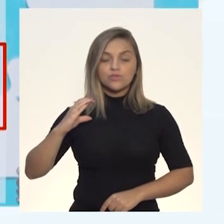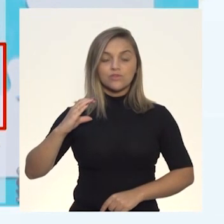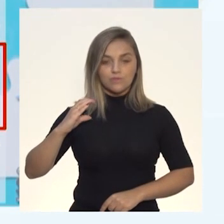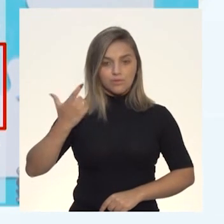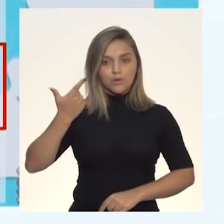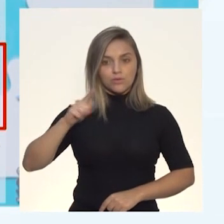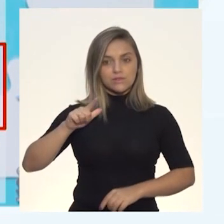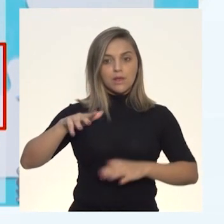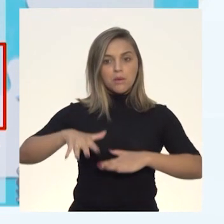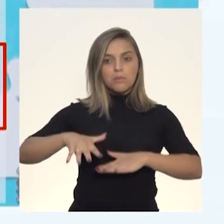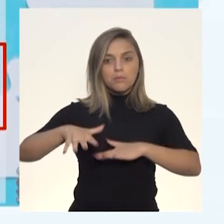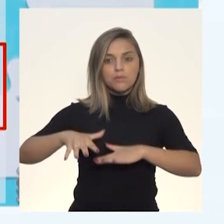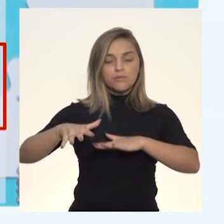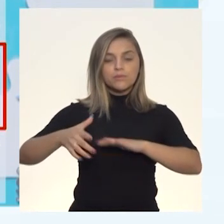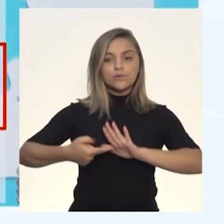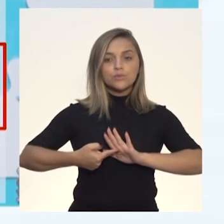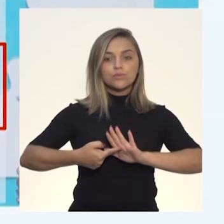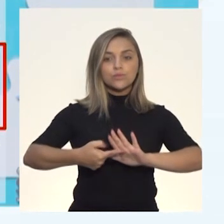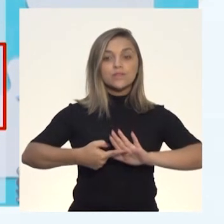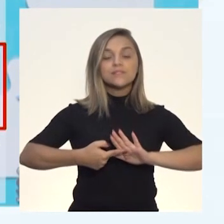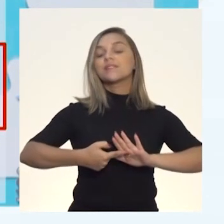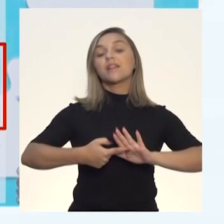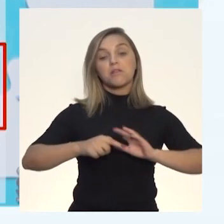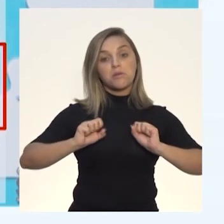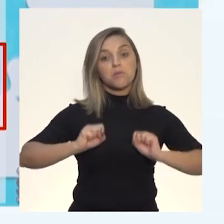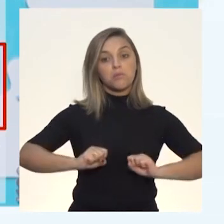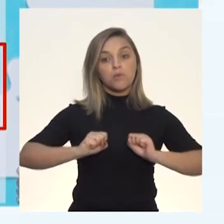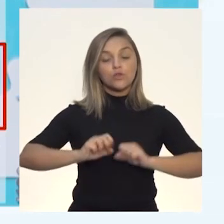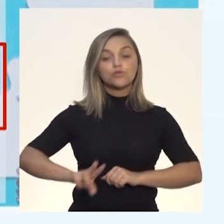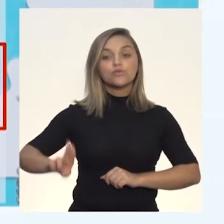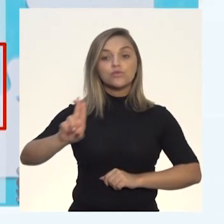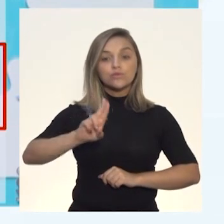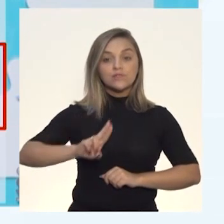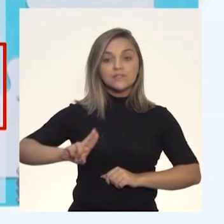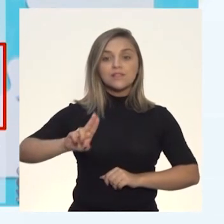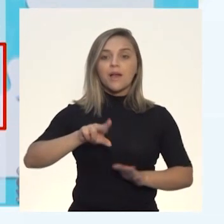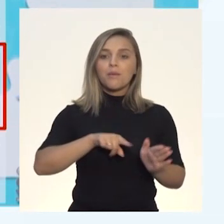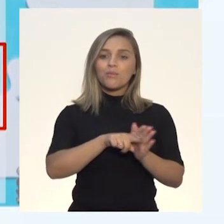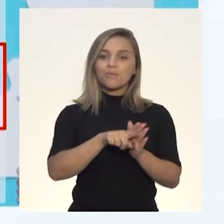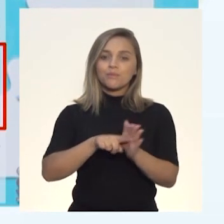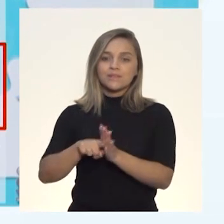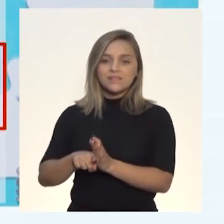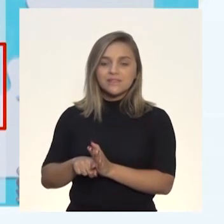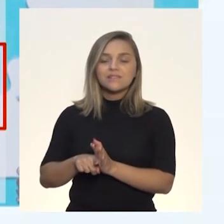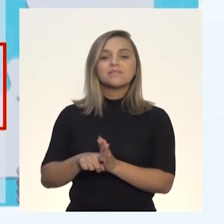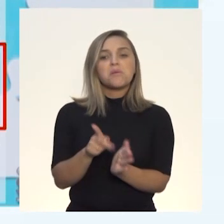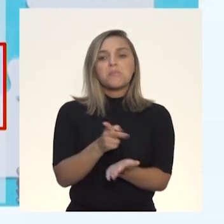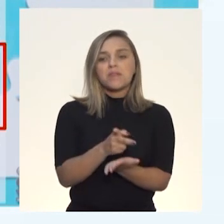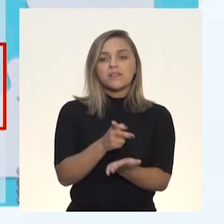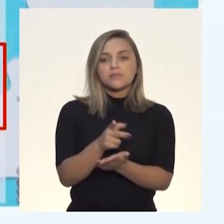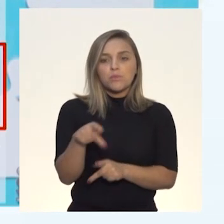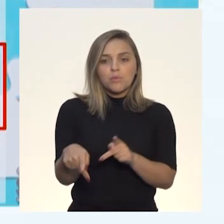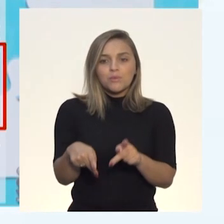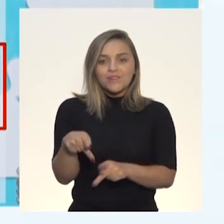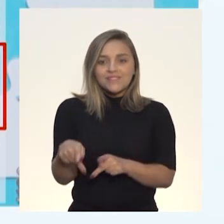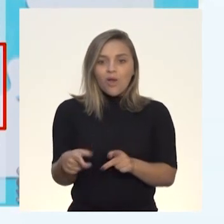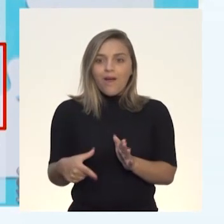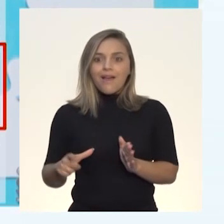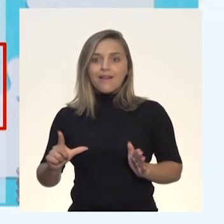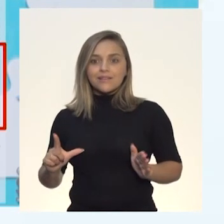o movimento e só poderia servir para pesquisas, mesmo que o público no início se